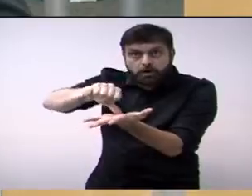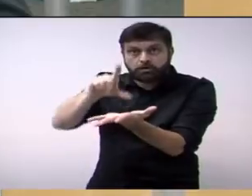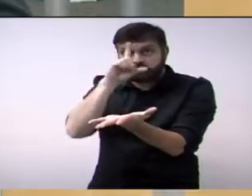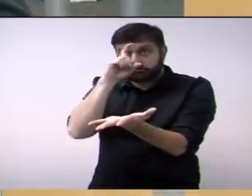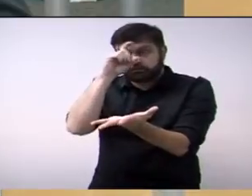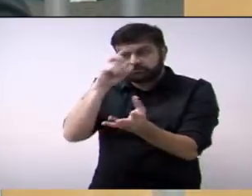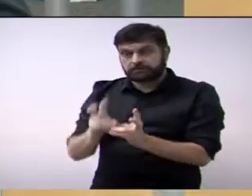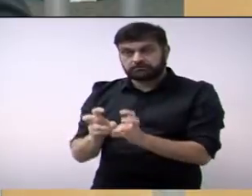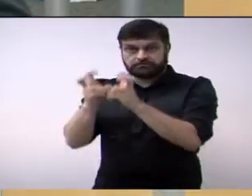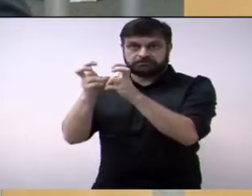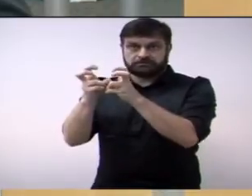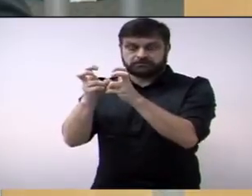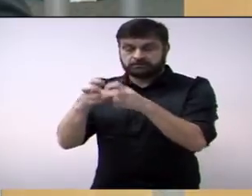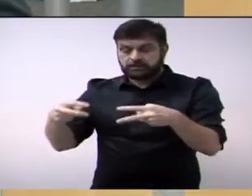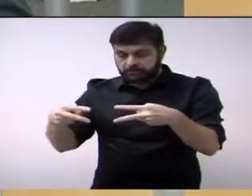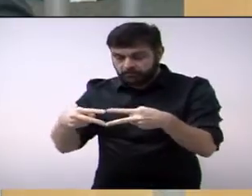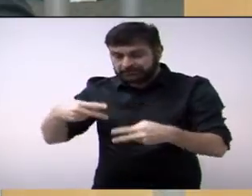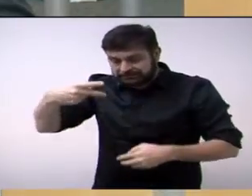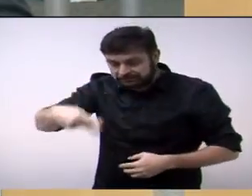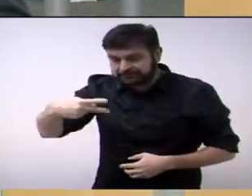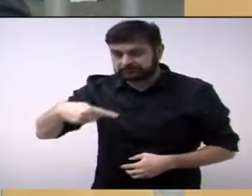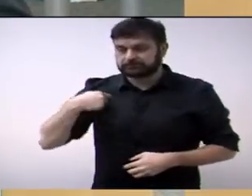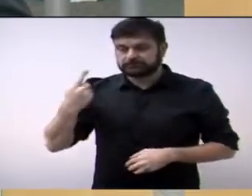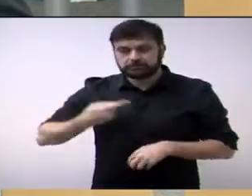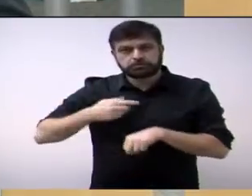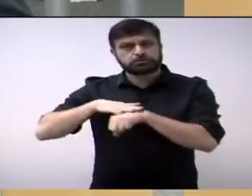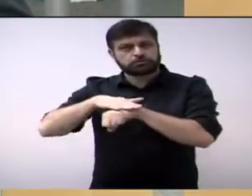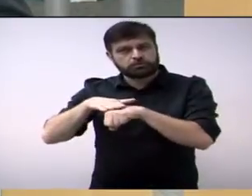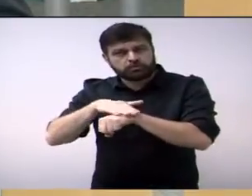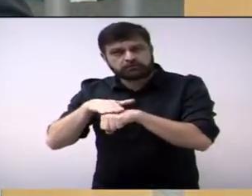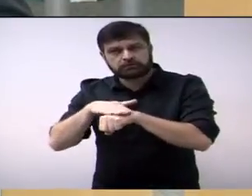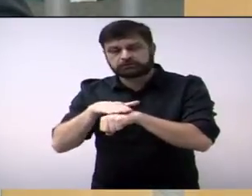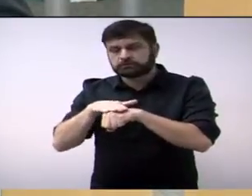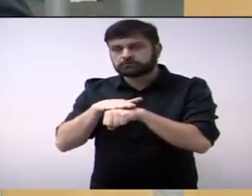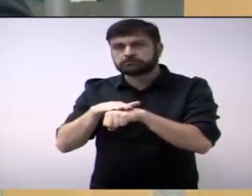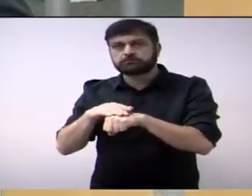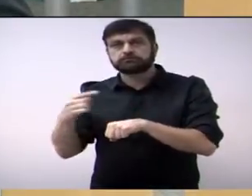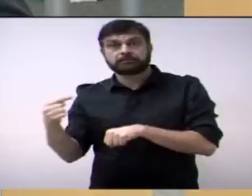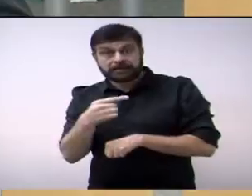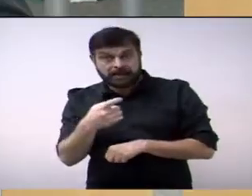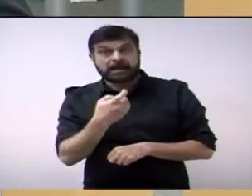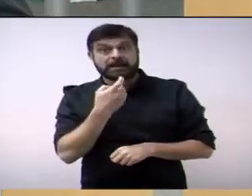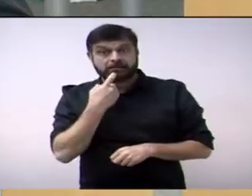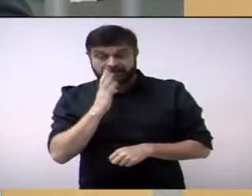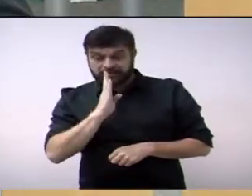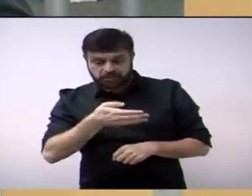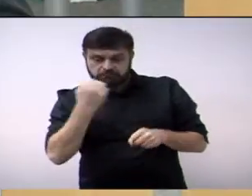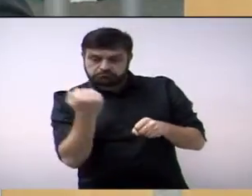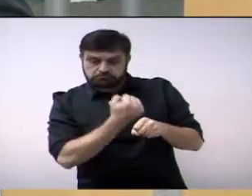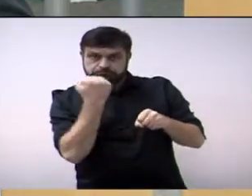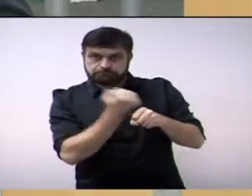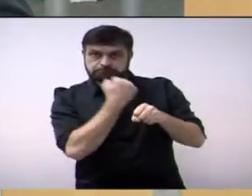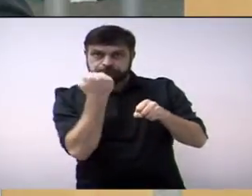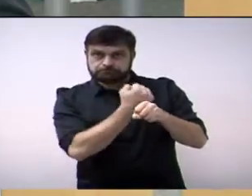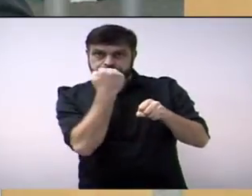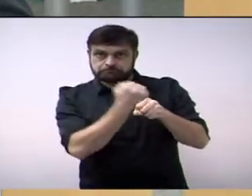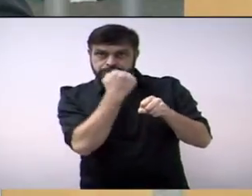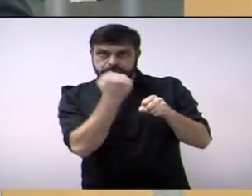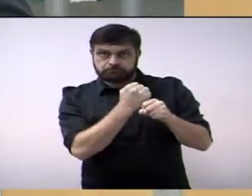município. Nós conversamos sobre o hospital que está sendo construído em Campinas e